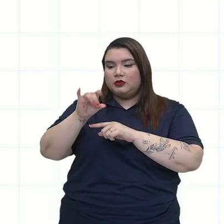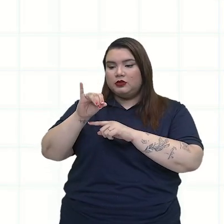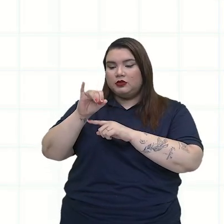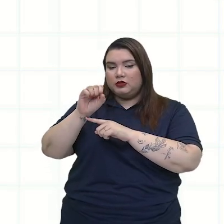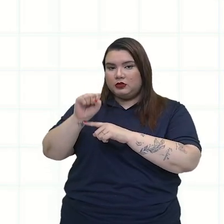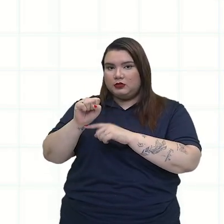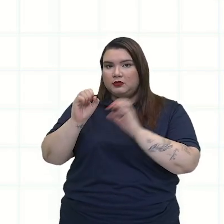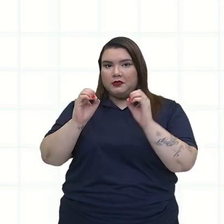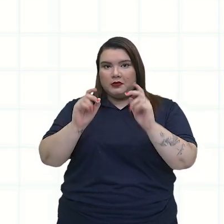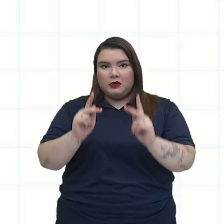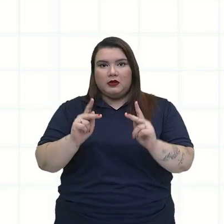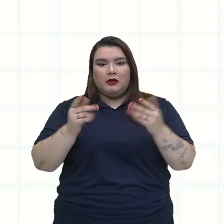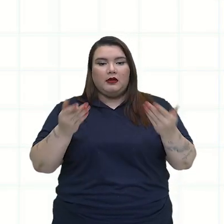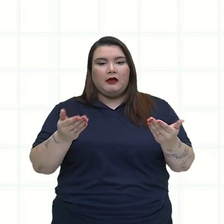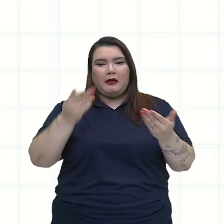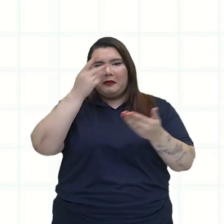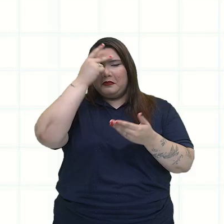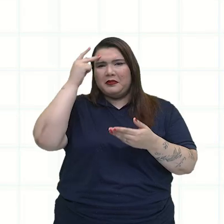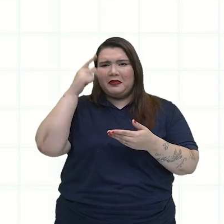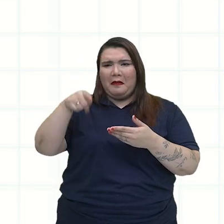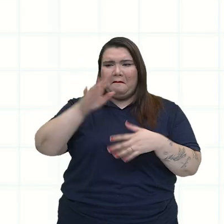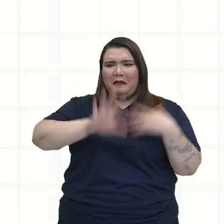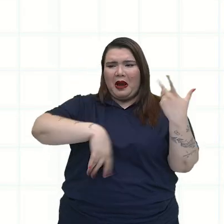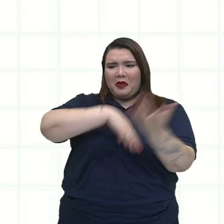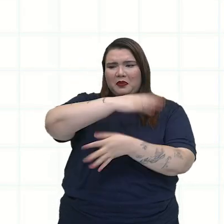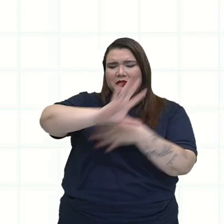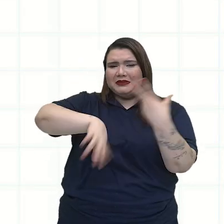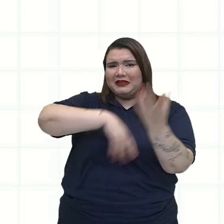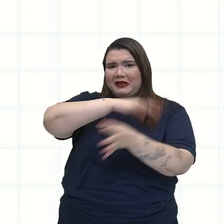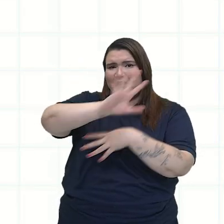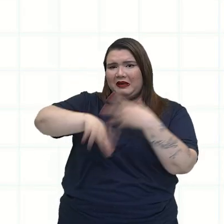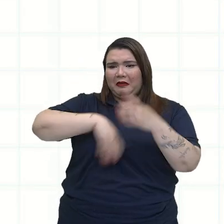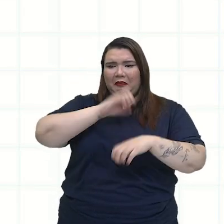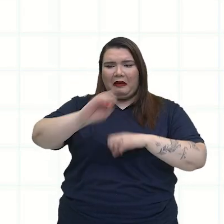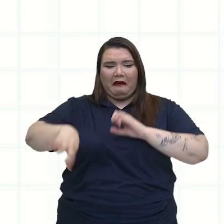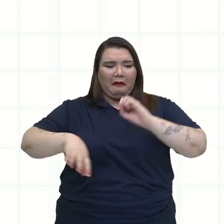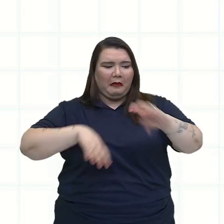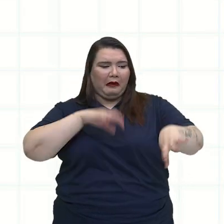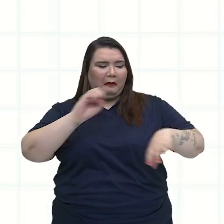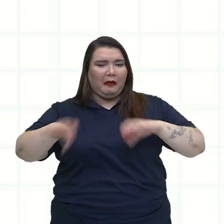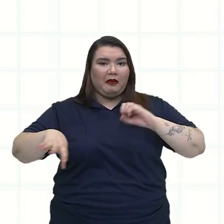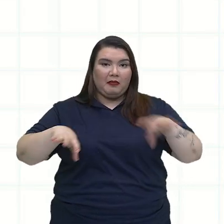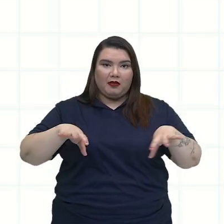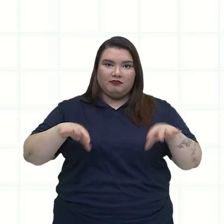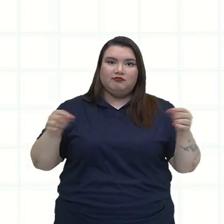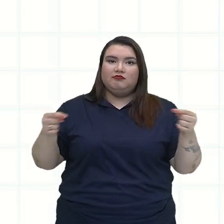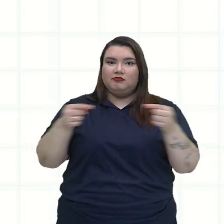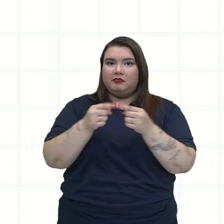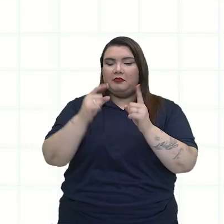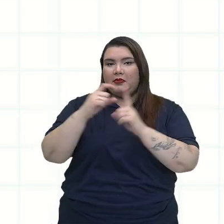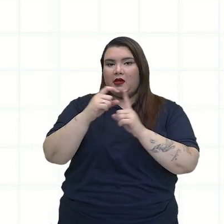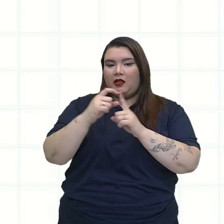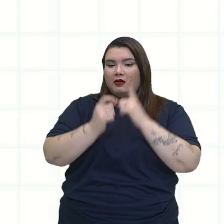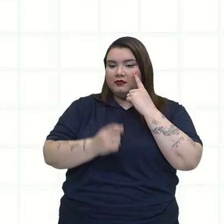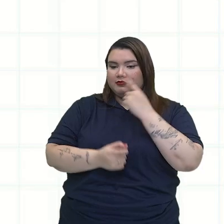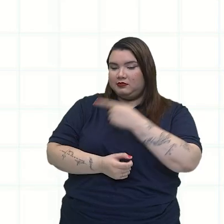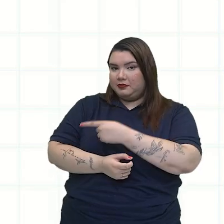Disorganized. Aquela pessoa que é desorganizada, bagunceira, né? Então,